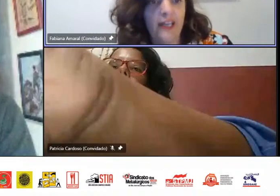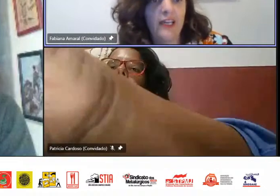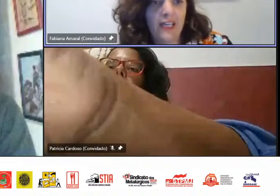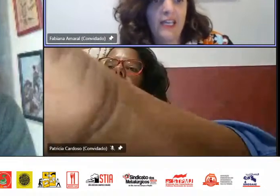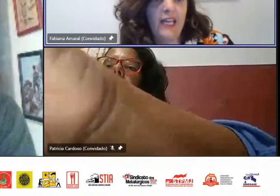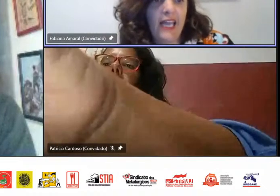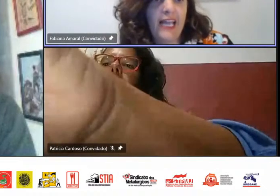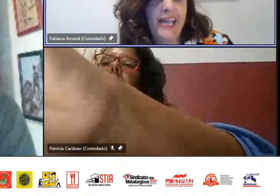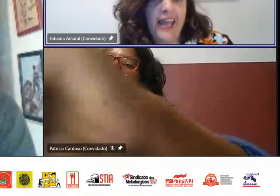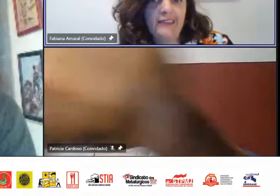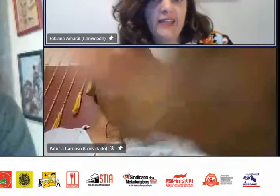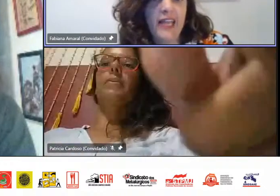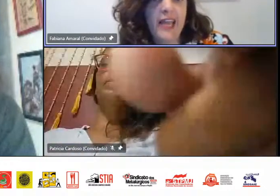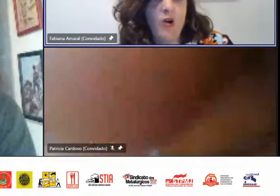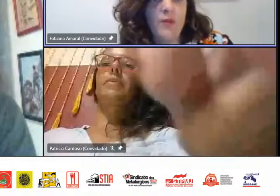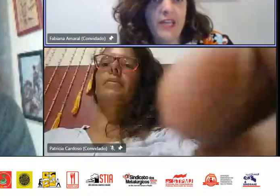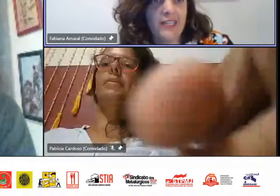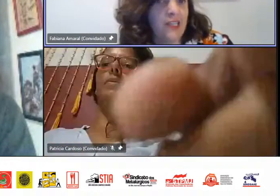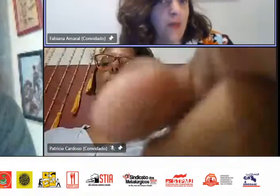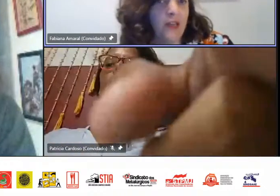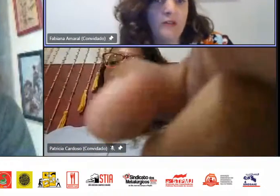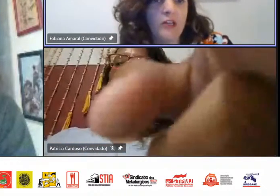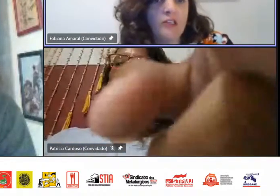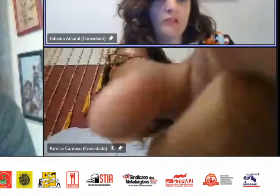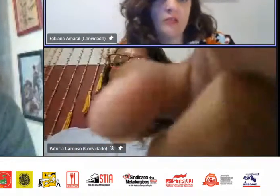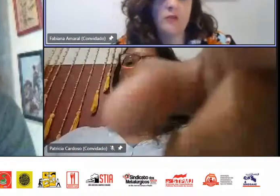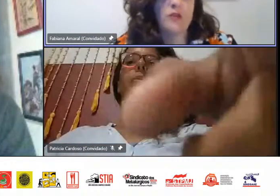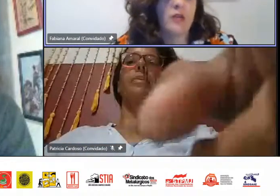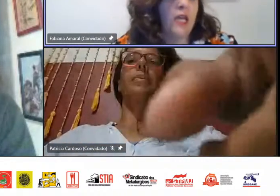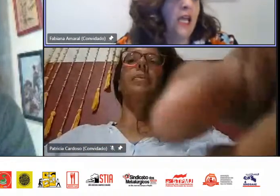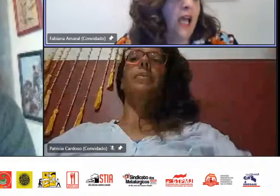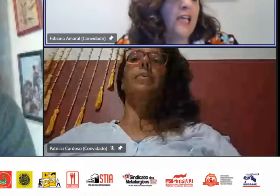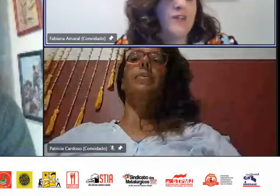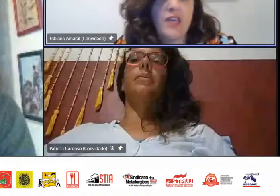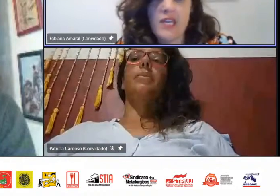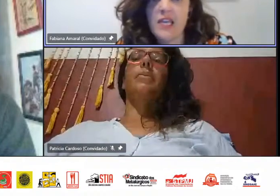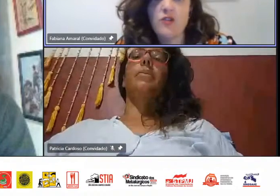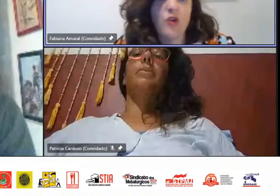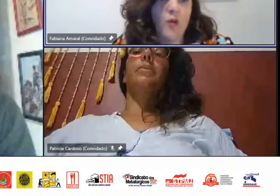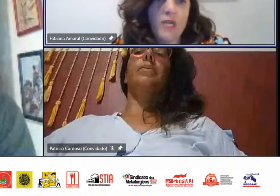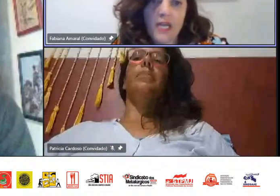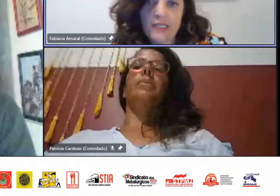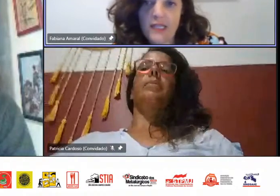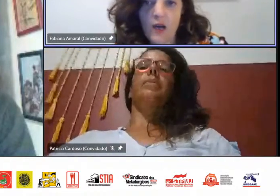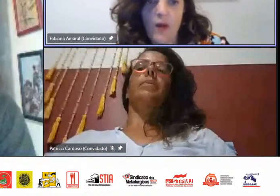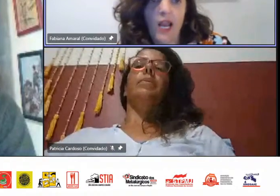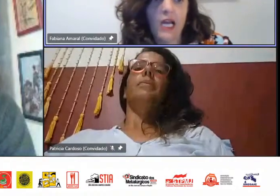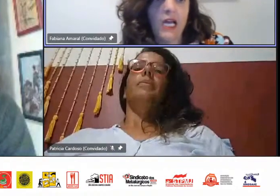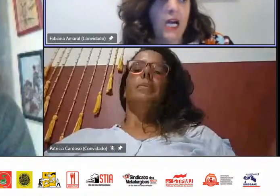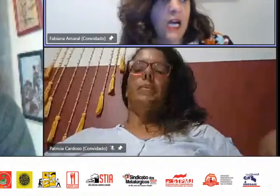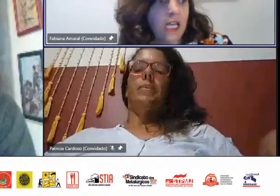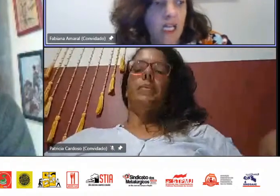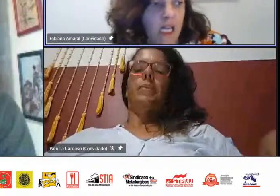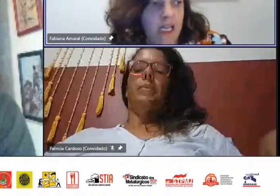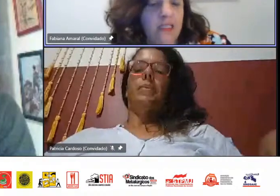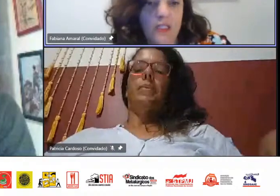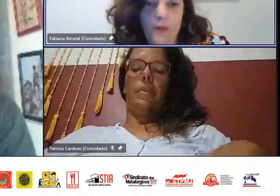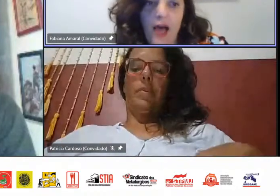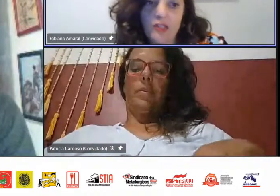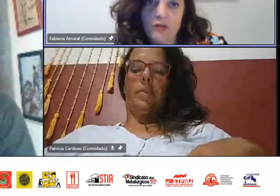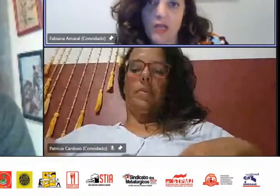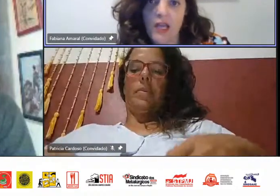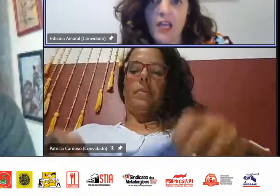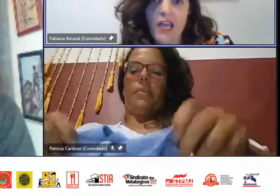forte, né? Ele entra e a comunicação, pegando o gancho do Ademilson, né? As fake news, a comunicação, ela ganha, né,